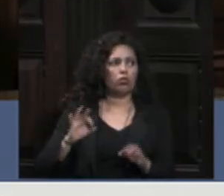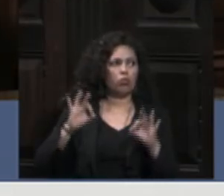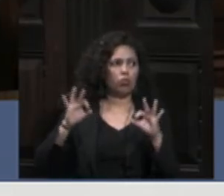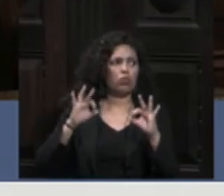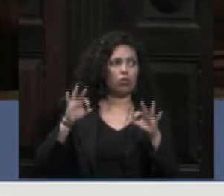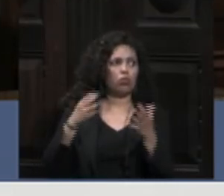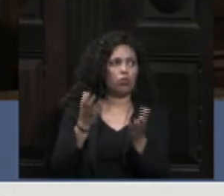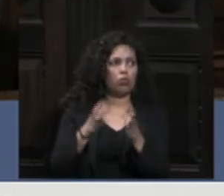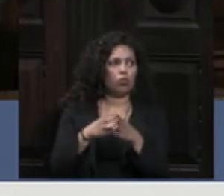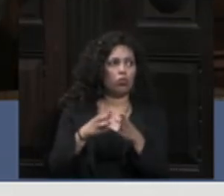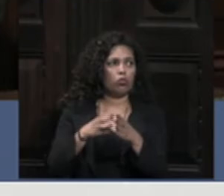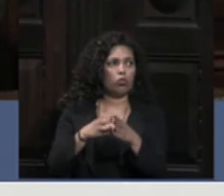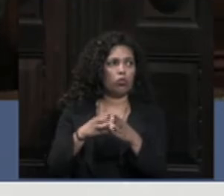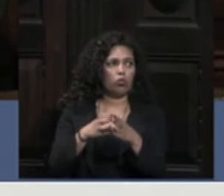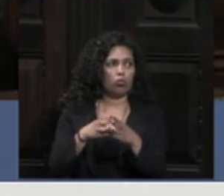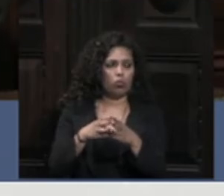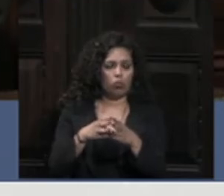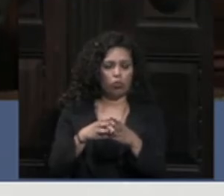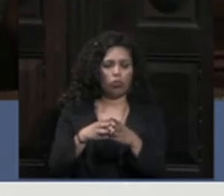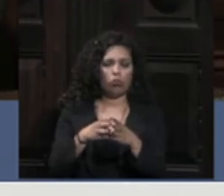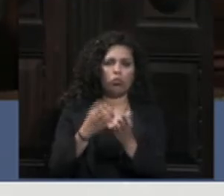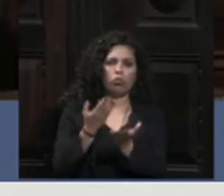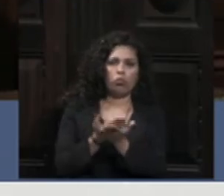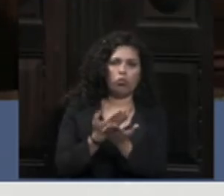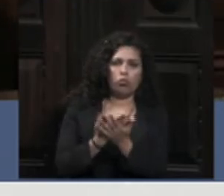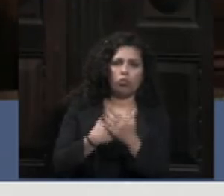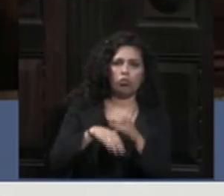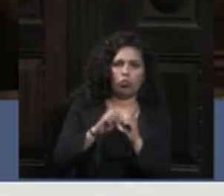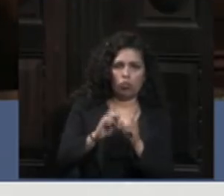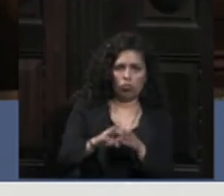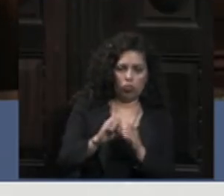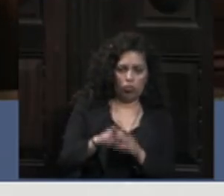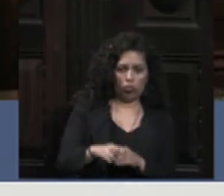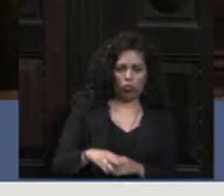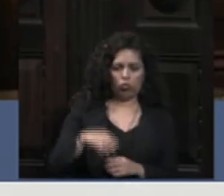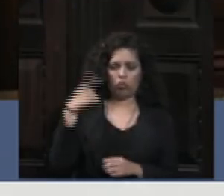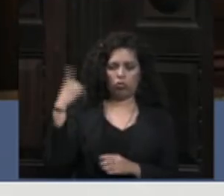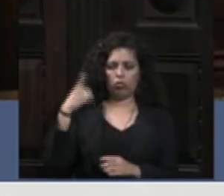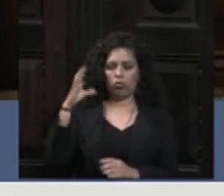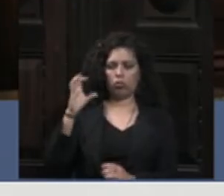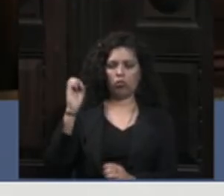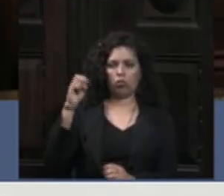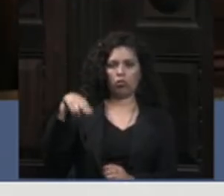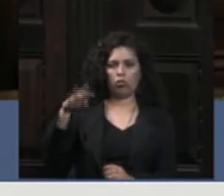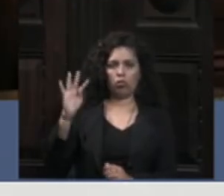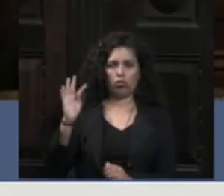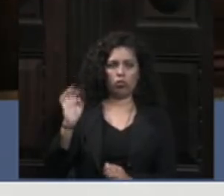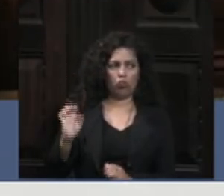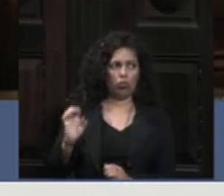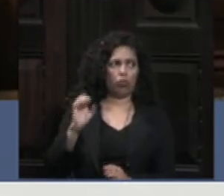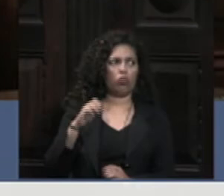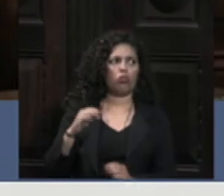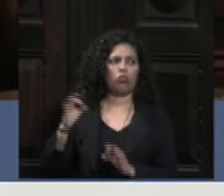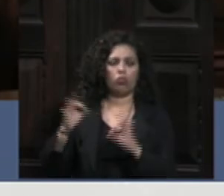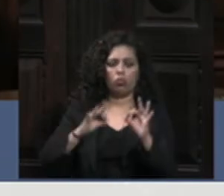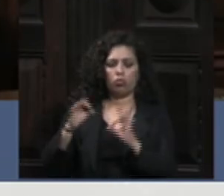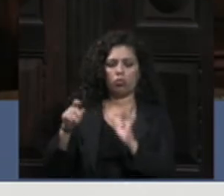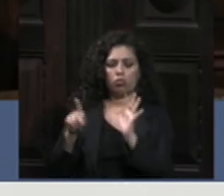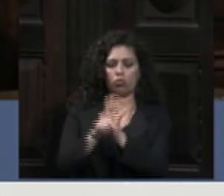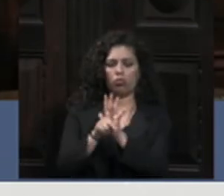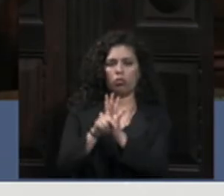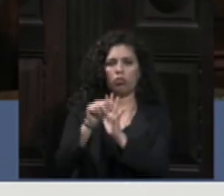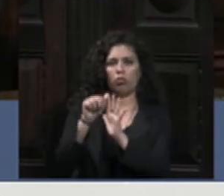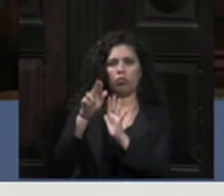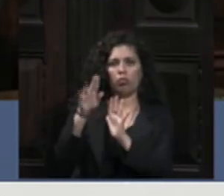de Educação, deputado Conte Bittencourt, de que ele voltaria para a pauta logo após a realização